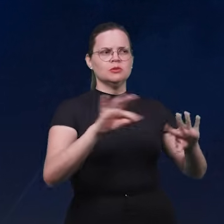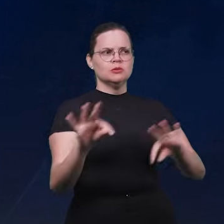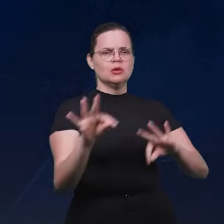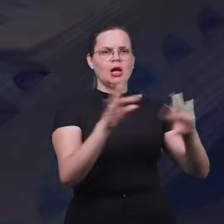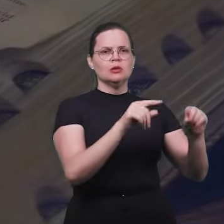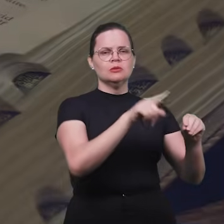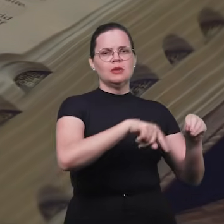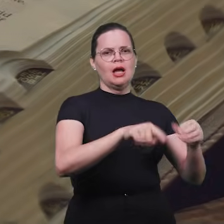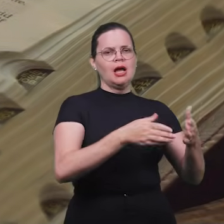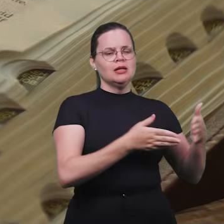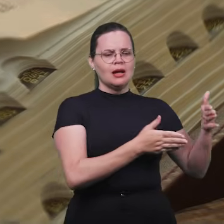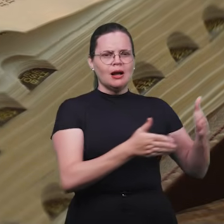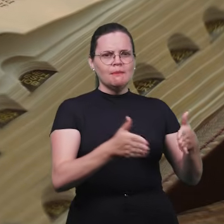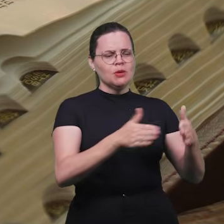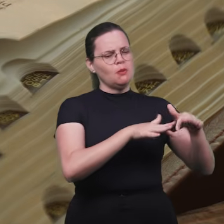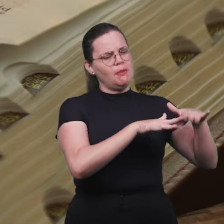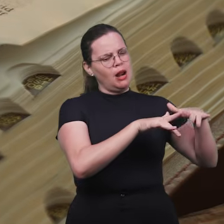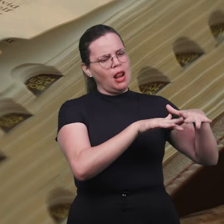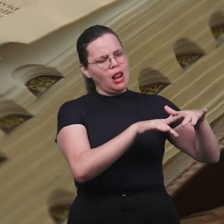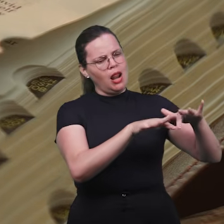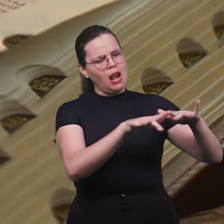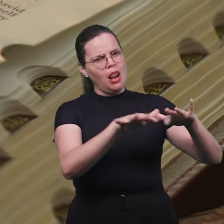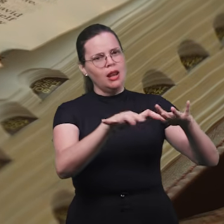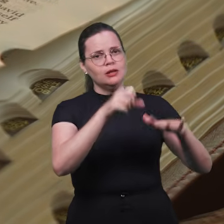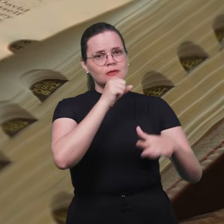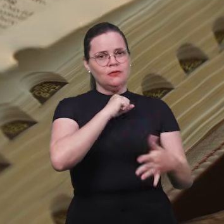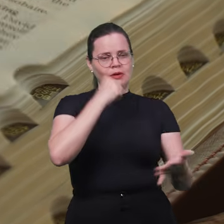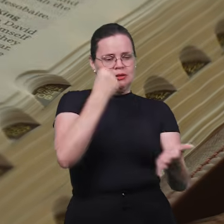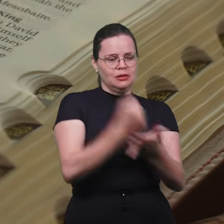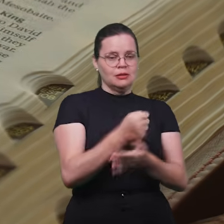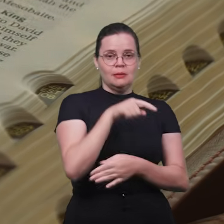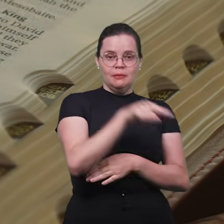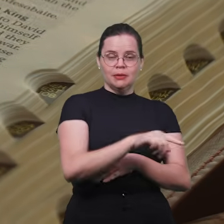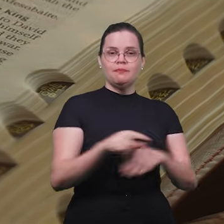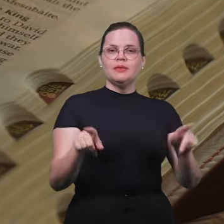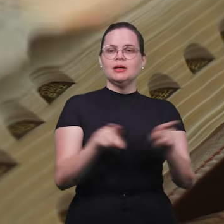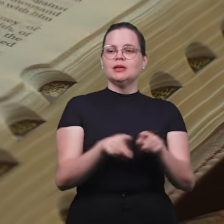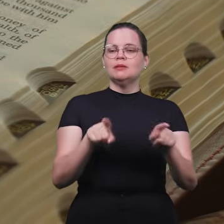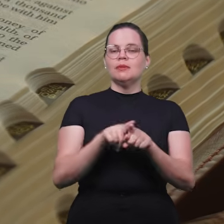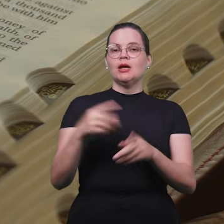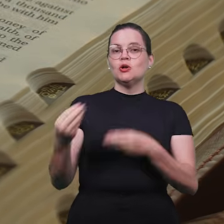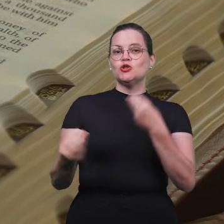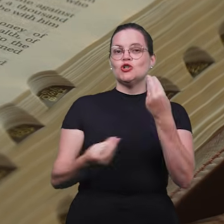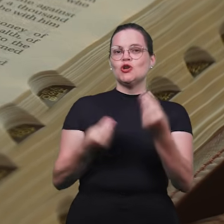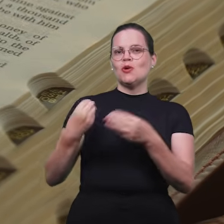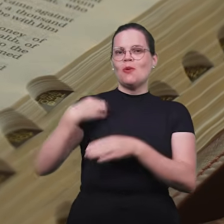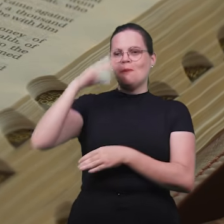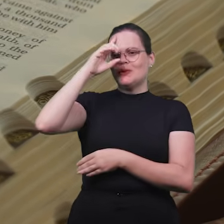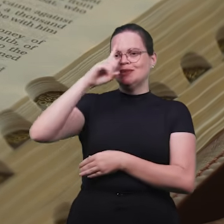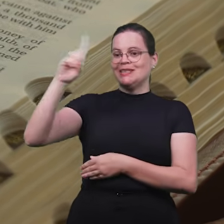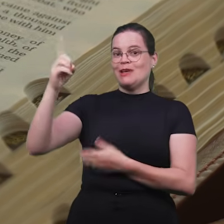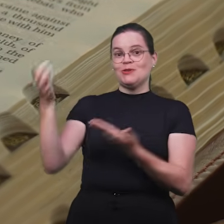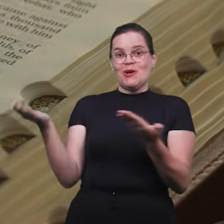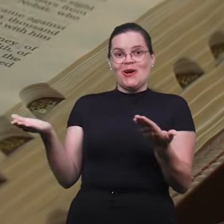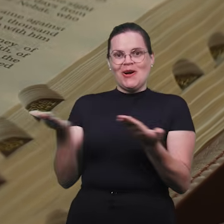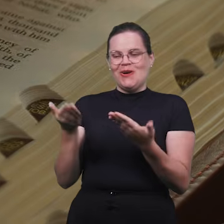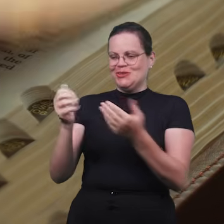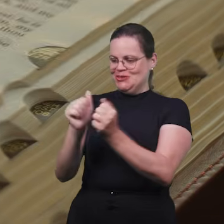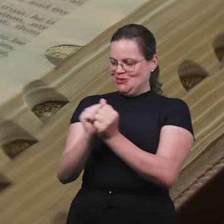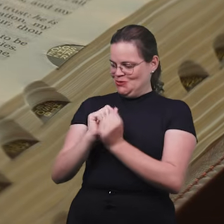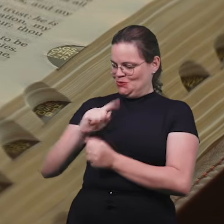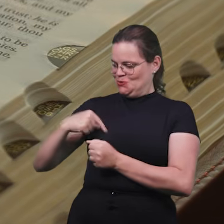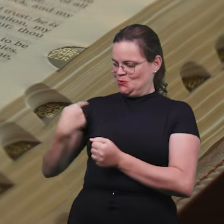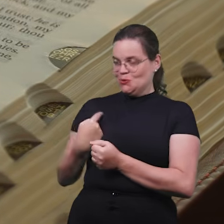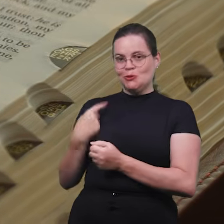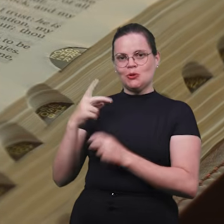continuidade à caminhada do povo da antiga aliança no Velho Testamento e a forma como Deus continua caminhando com o